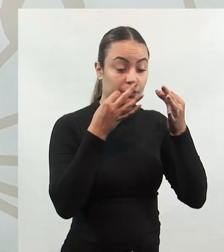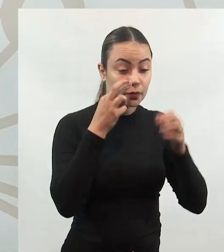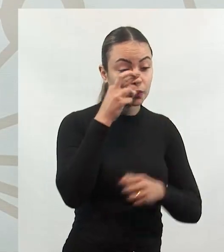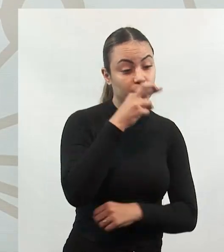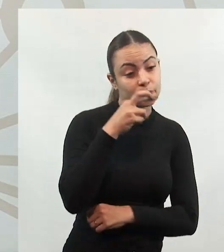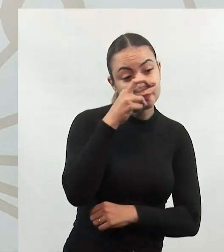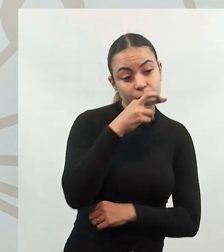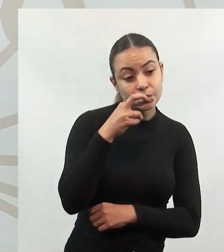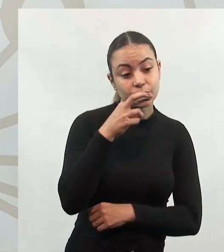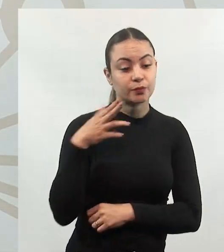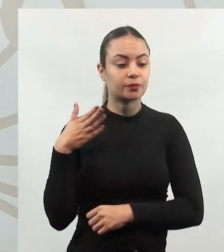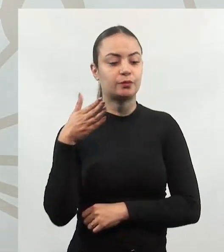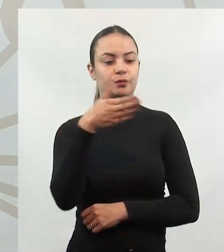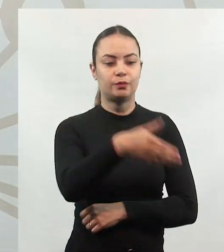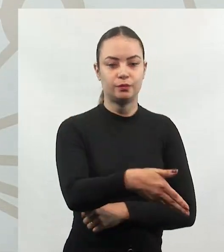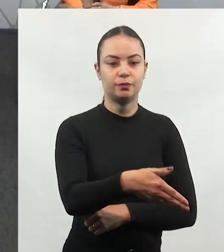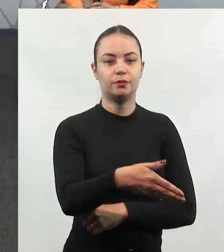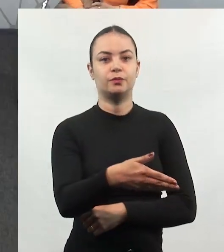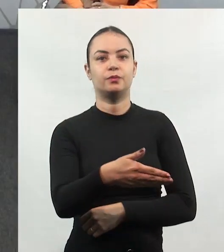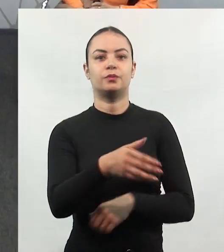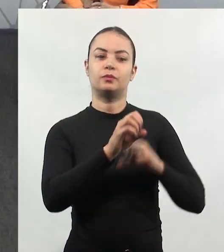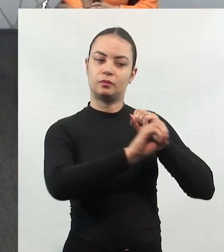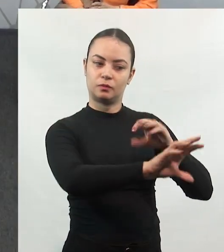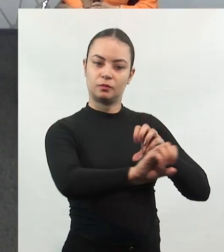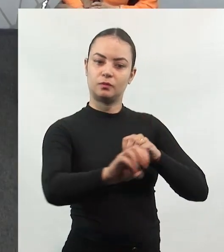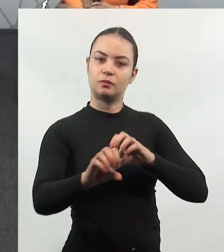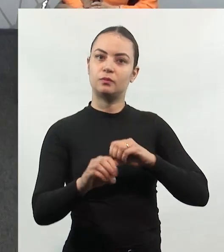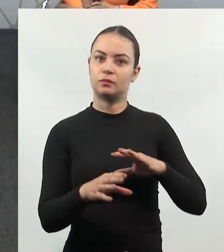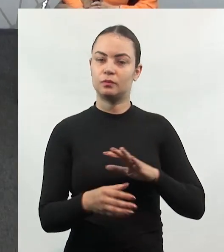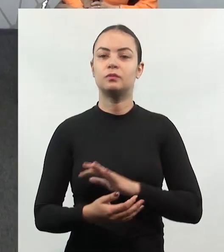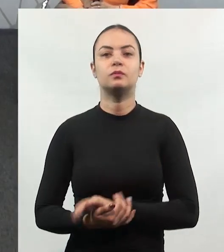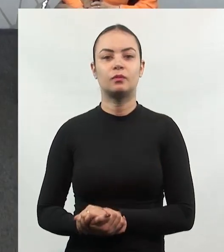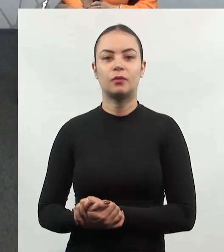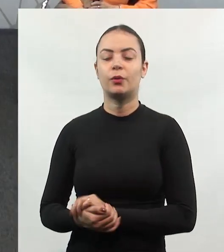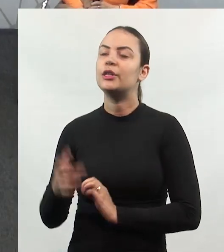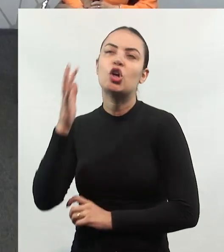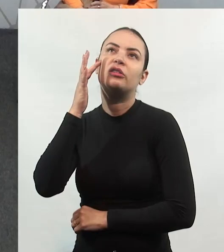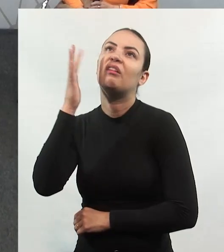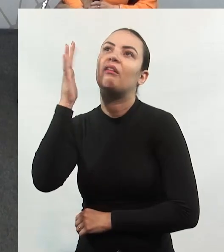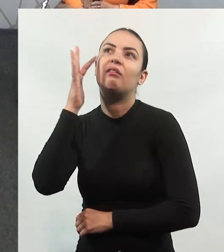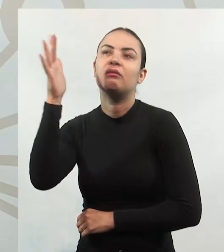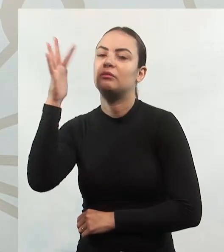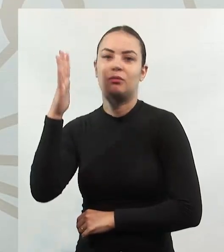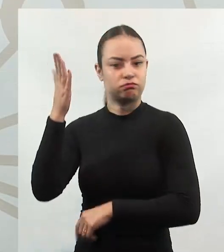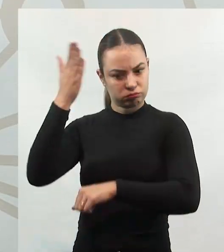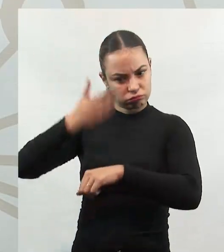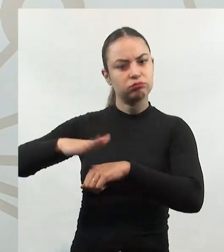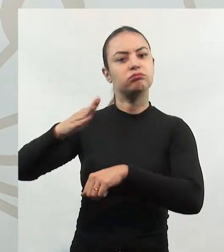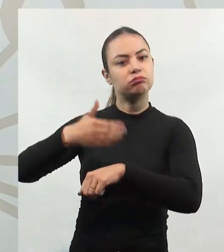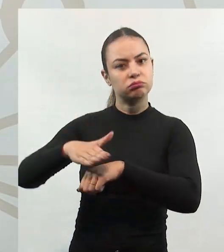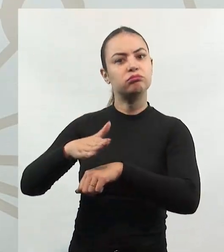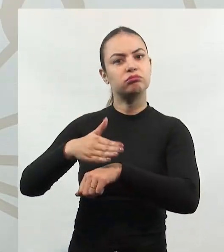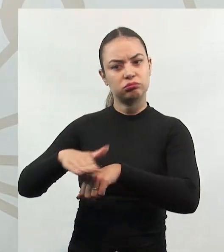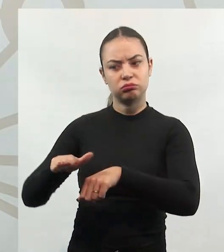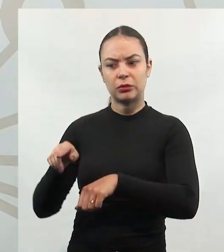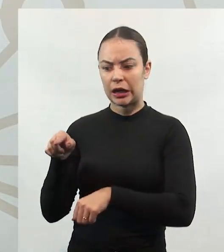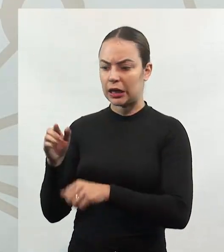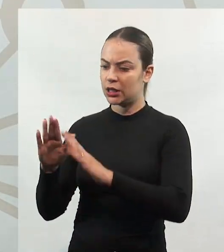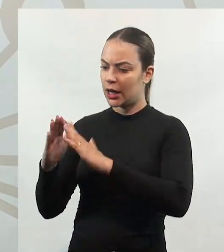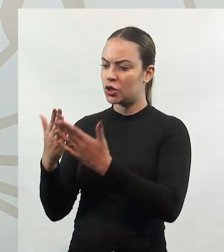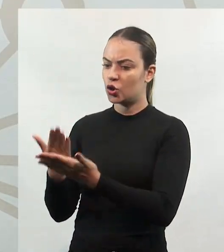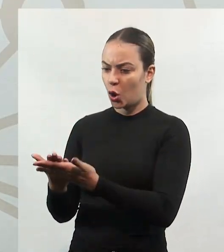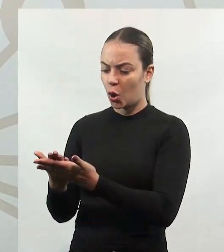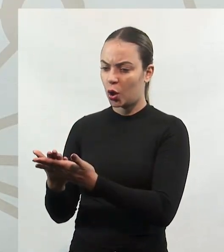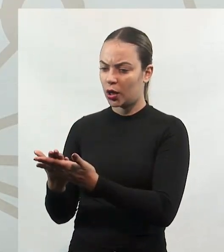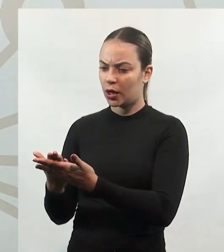chegar de supetão na sala de aula já tendo, né, e a gente ficava observando, passava aquele tempo vivenciando ali a sala de aula.